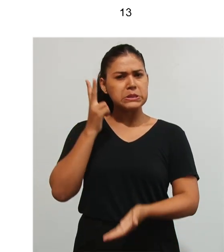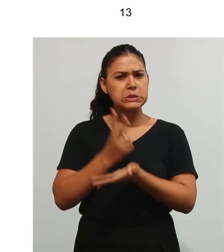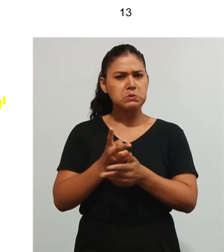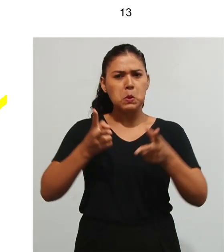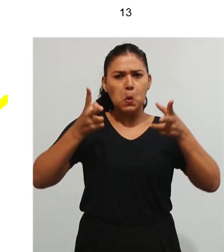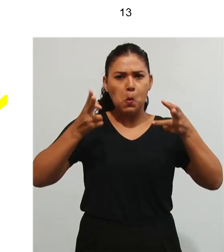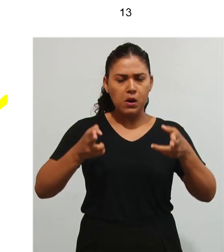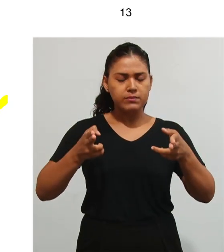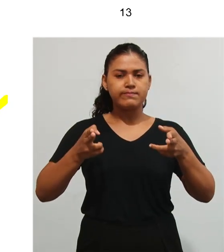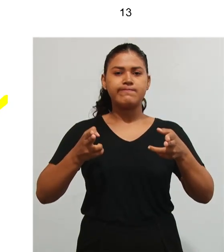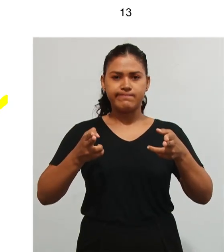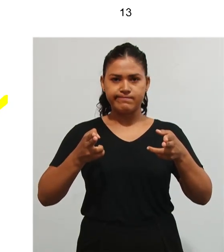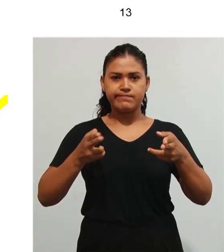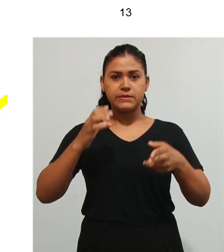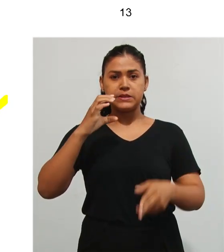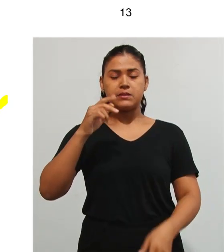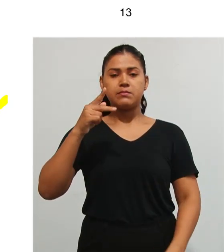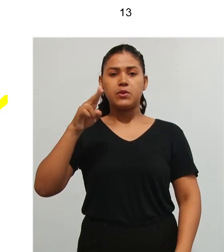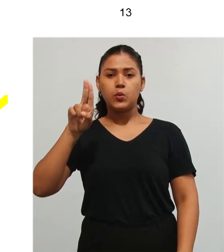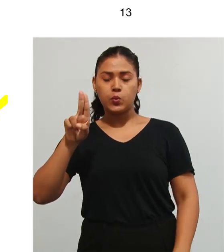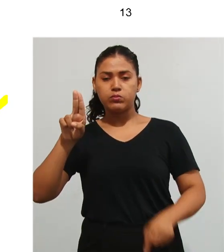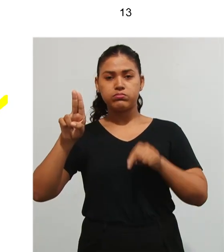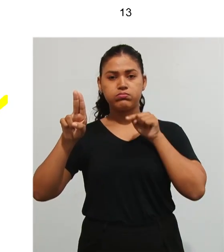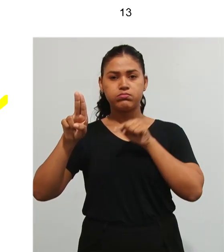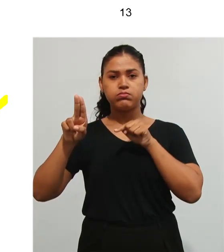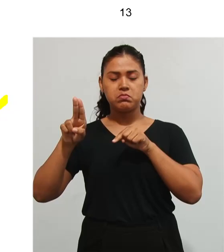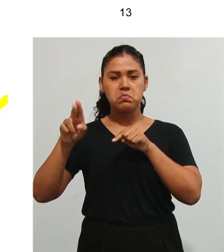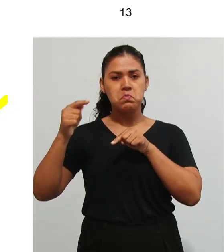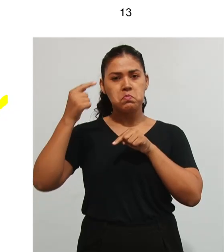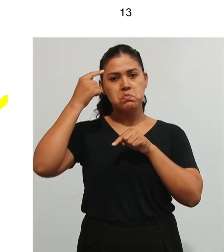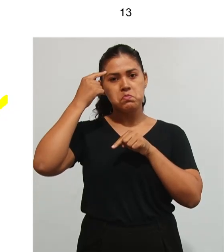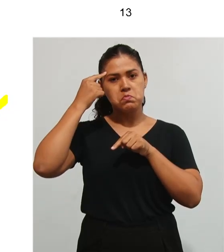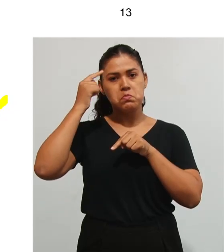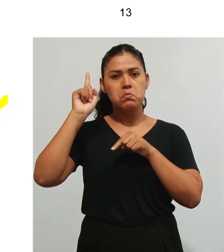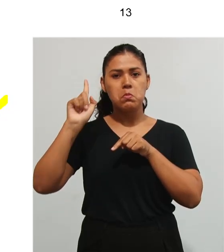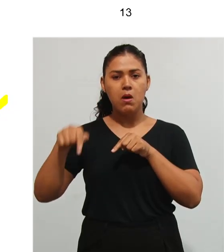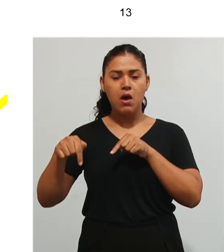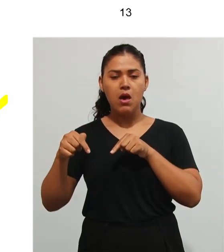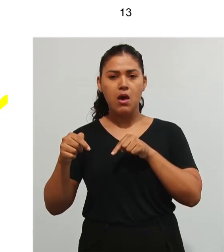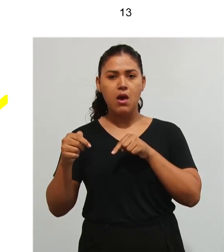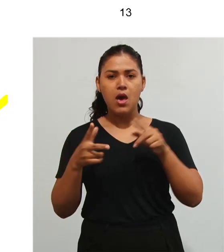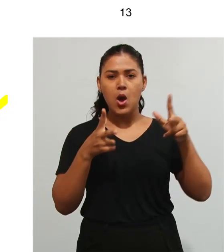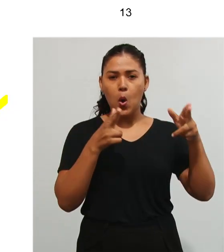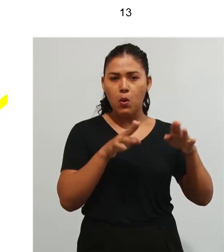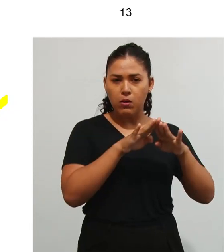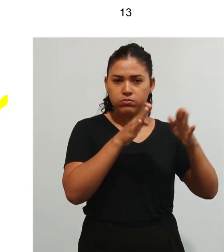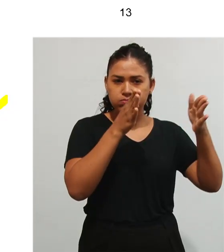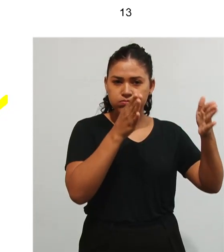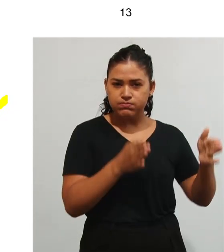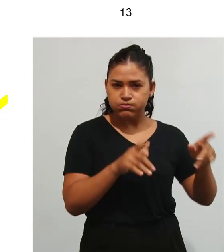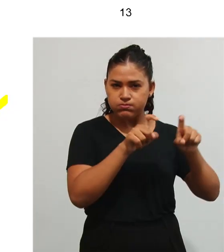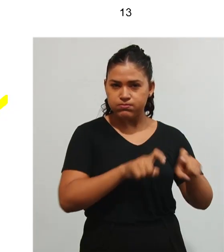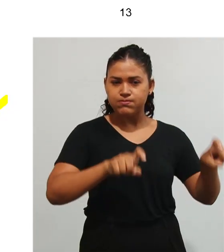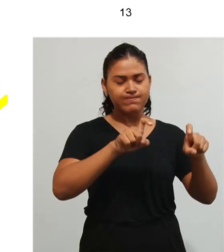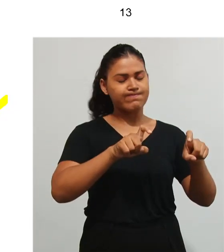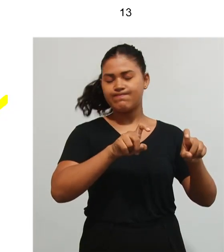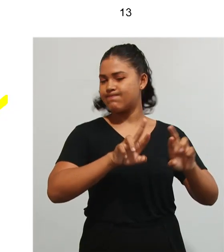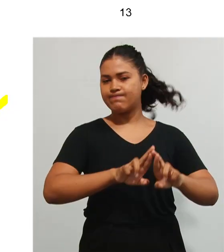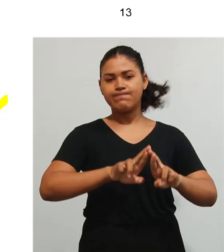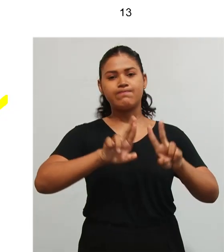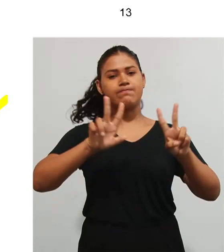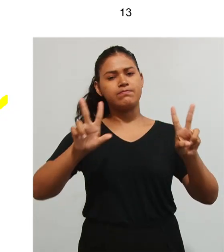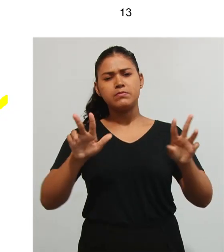essa pecinha aqui, a CPU, tá? Como se fosse essa caixinha aqui. Então, nós temos uma distinção